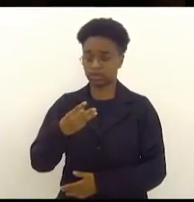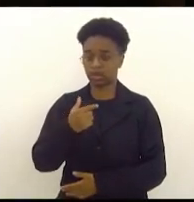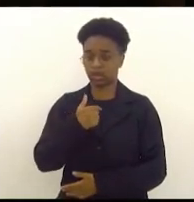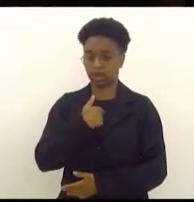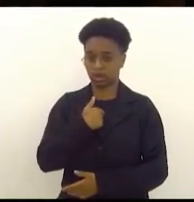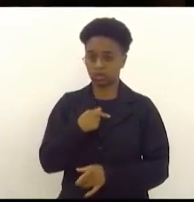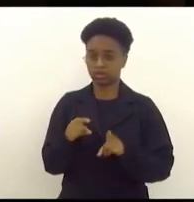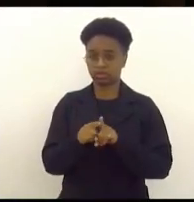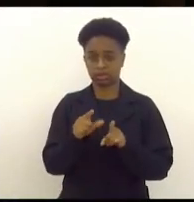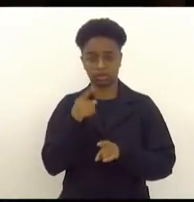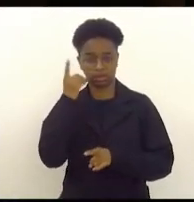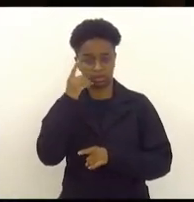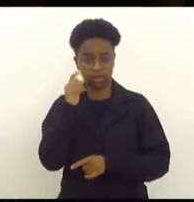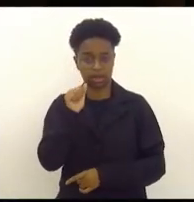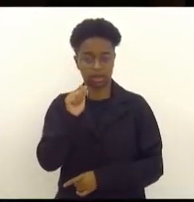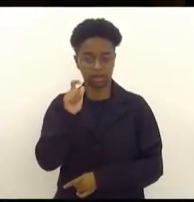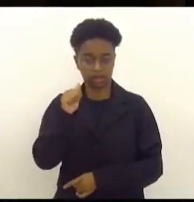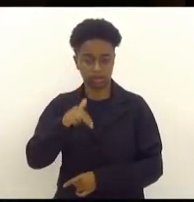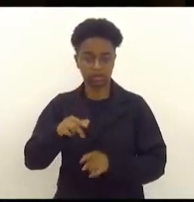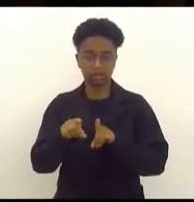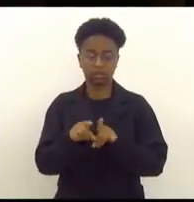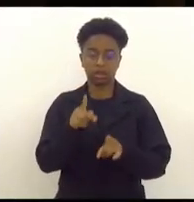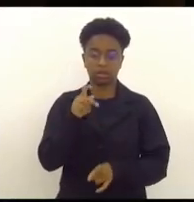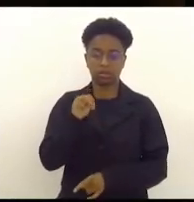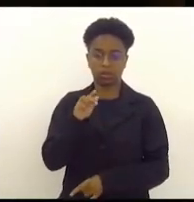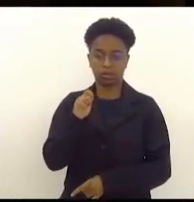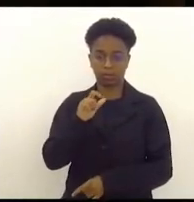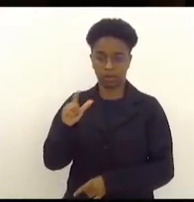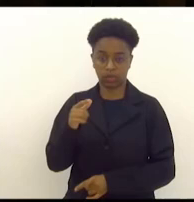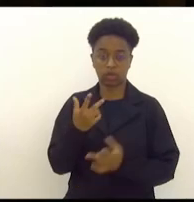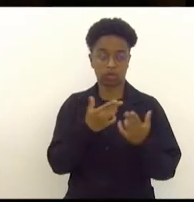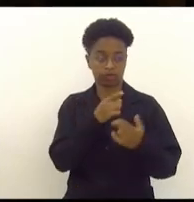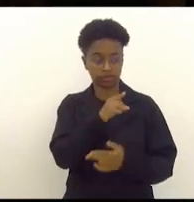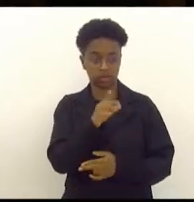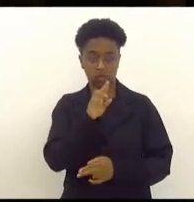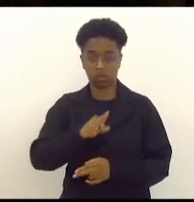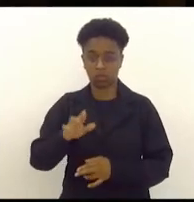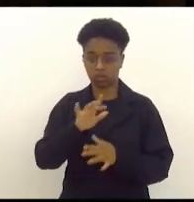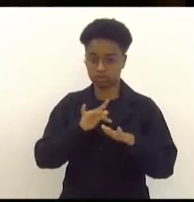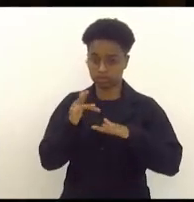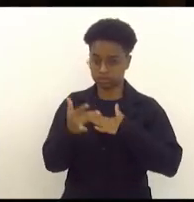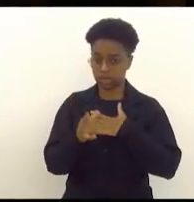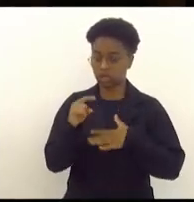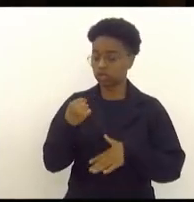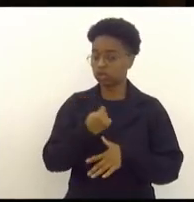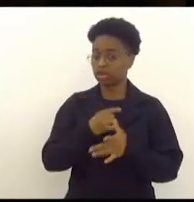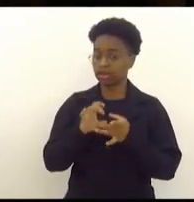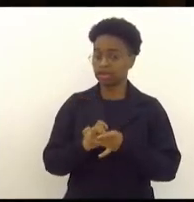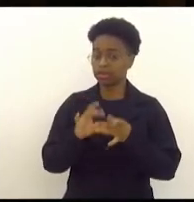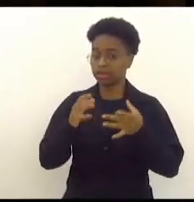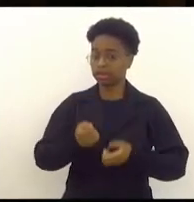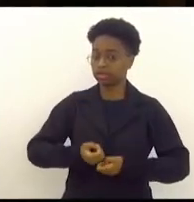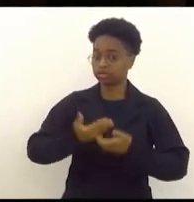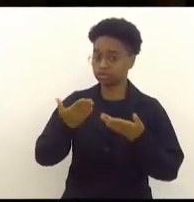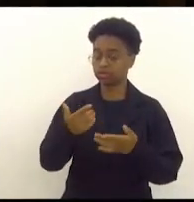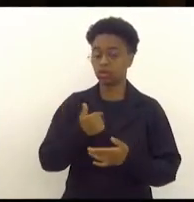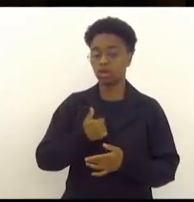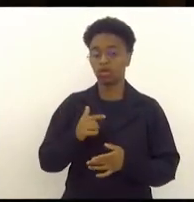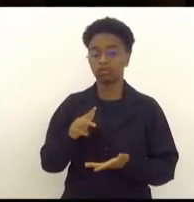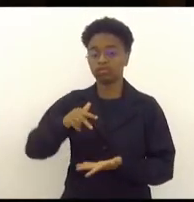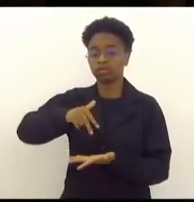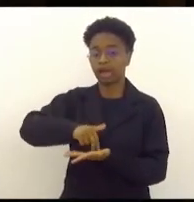tanto Deputado Alan tanto Deputado pobel tanto você que usa as redes sociais que a nossa liberdade de expressão eu tô subindo aqui